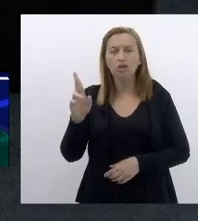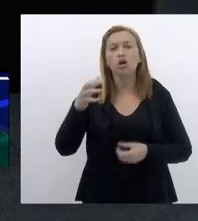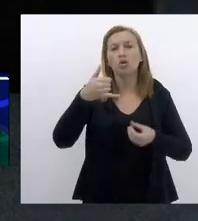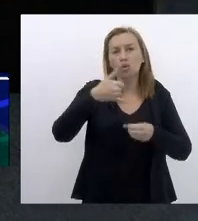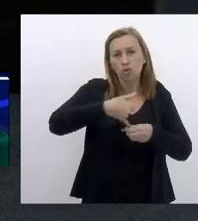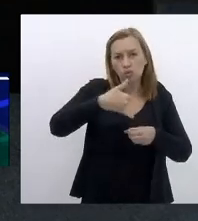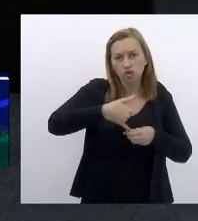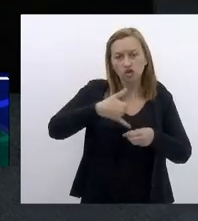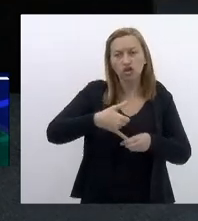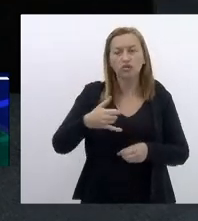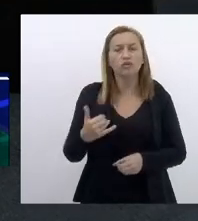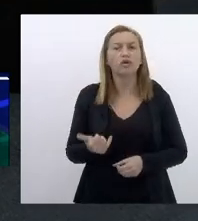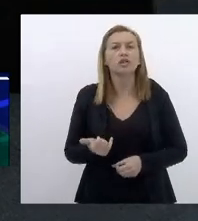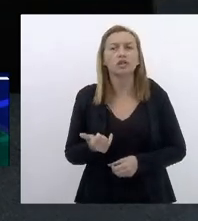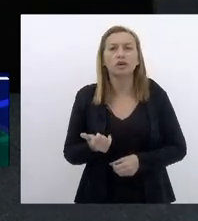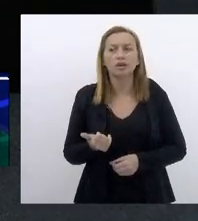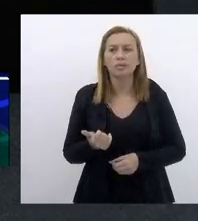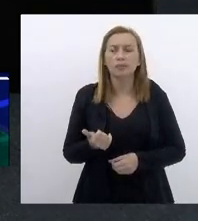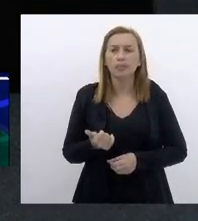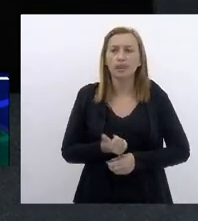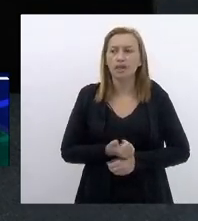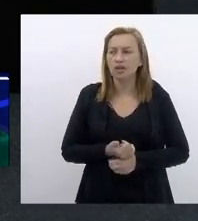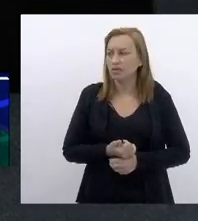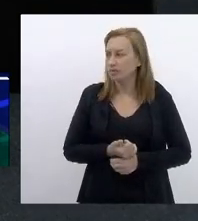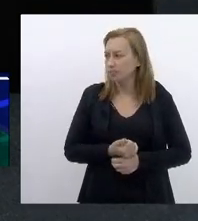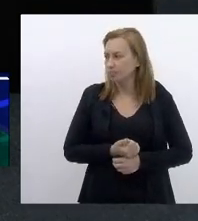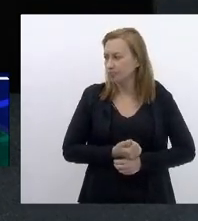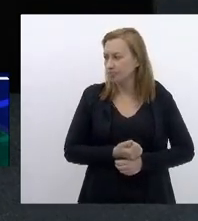combustíveis ou modos, né, de